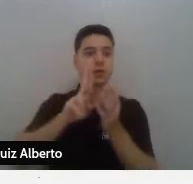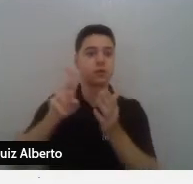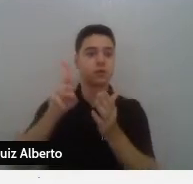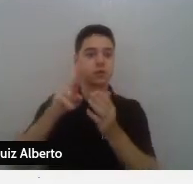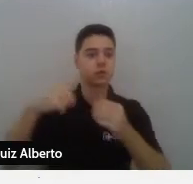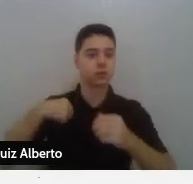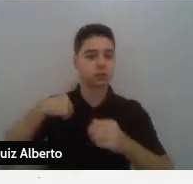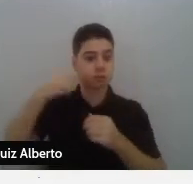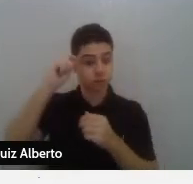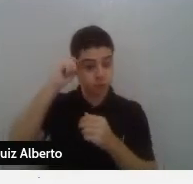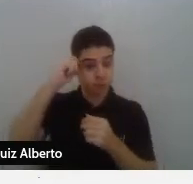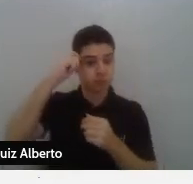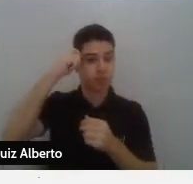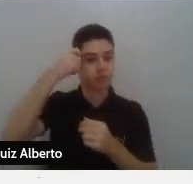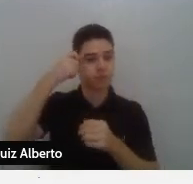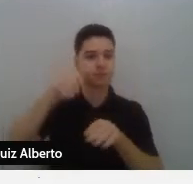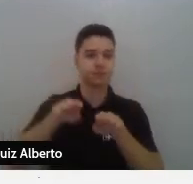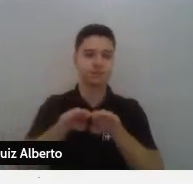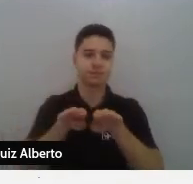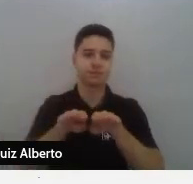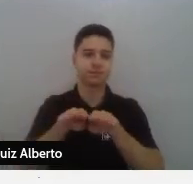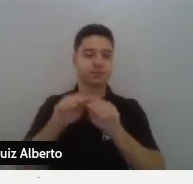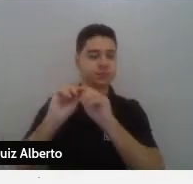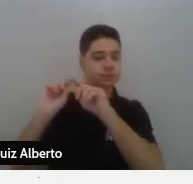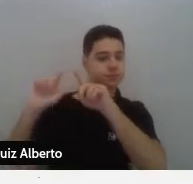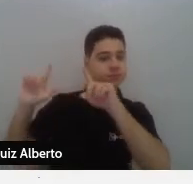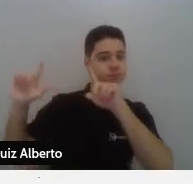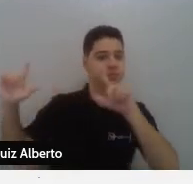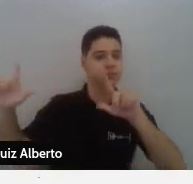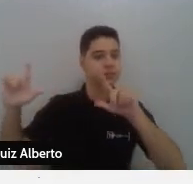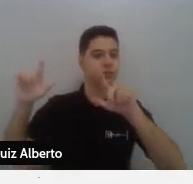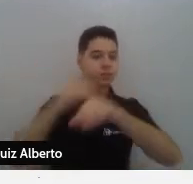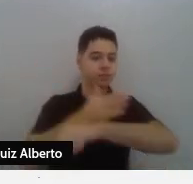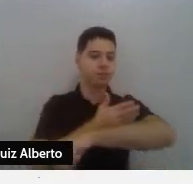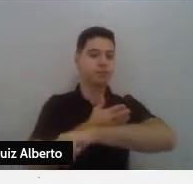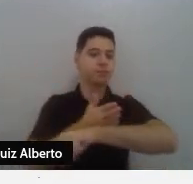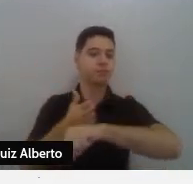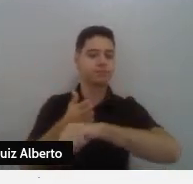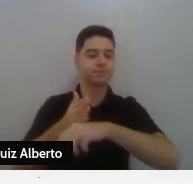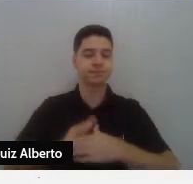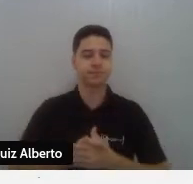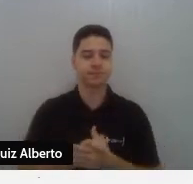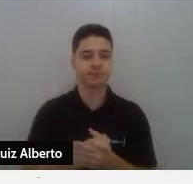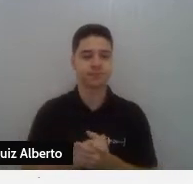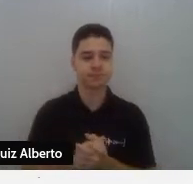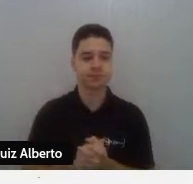blusa preta também. E ao fundo, uma parede branca.